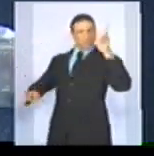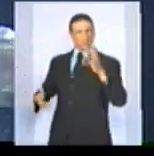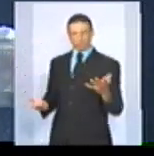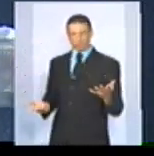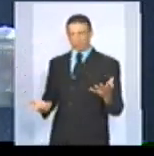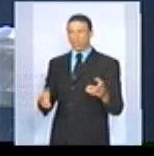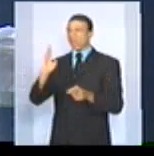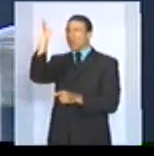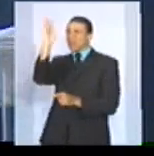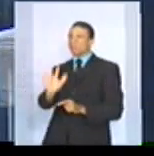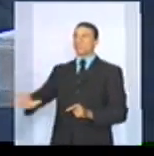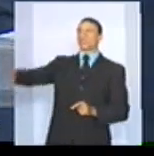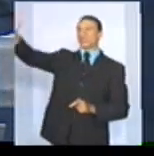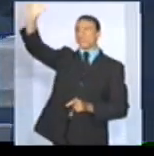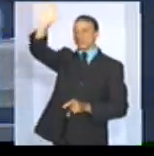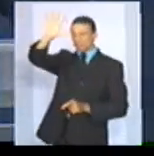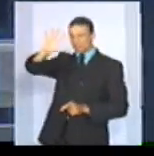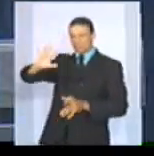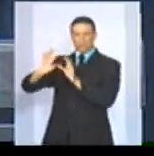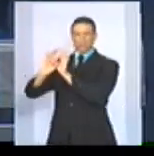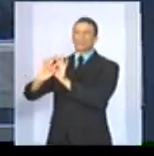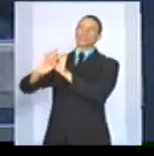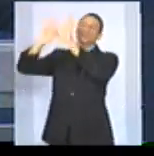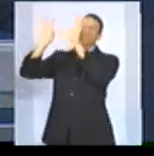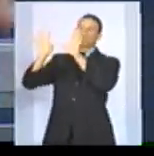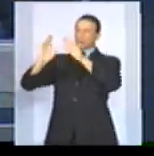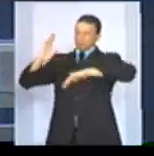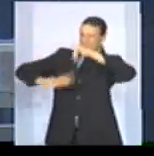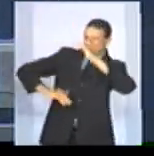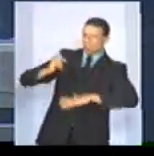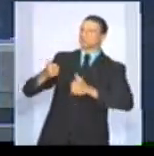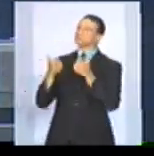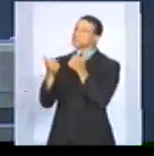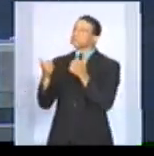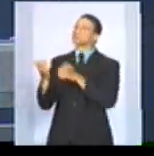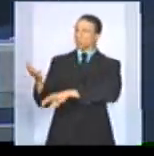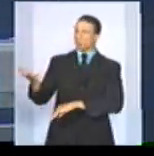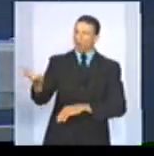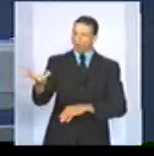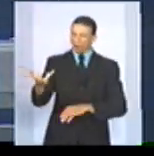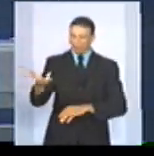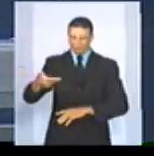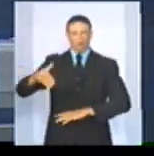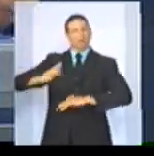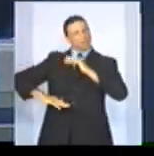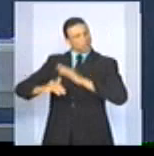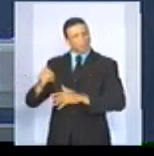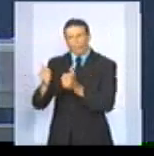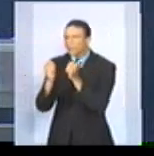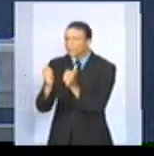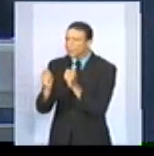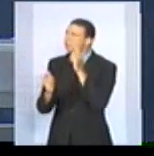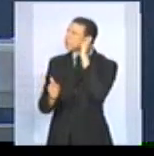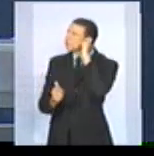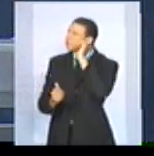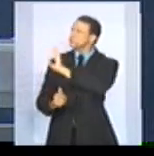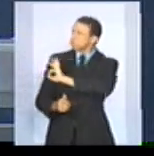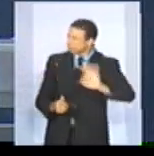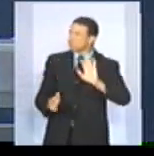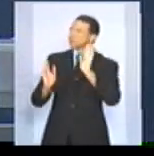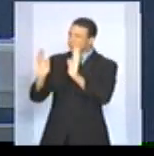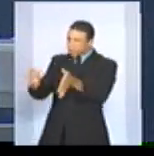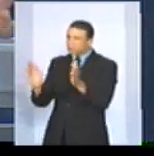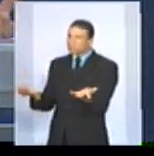ela está e a produção independente é de qualidade nós já temos várias Produções que pode se destacadas aqui